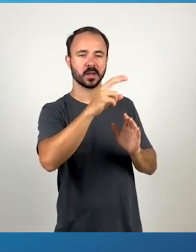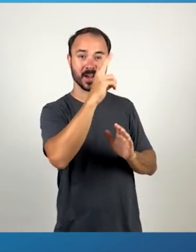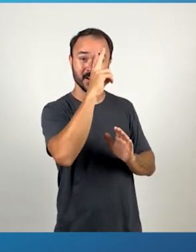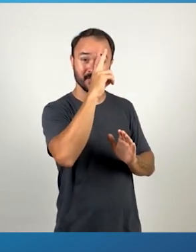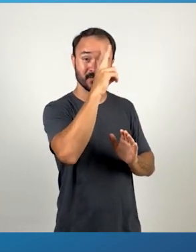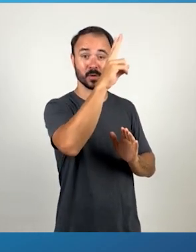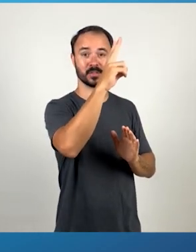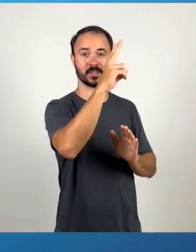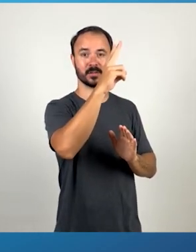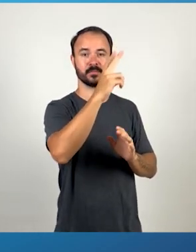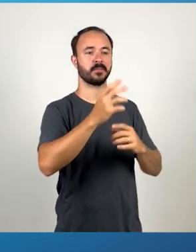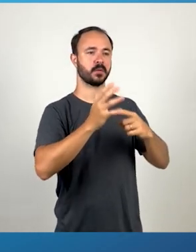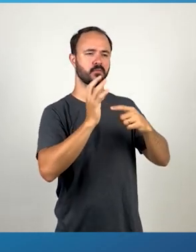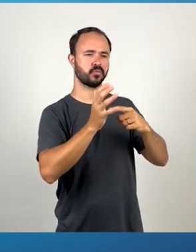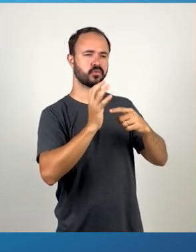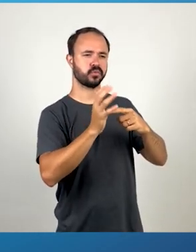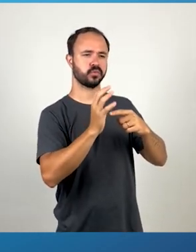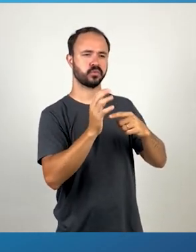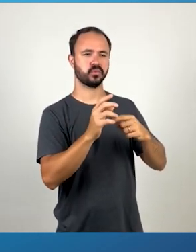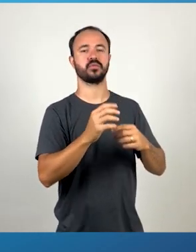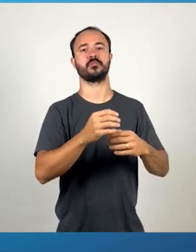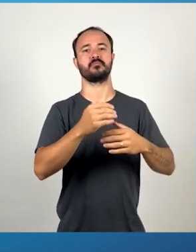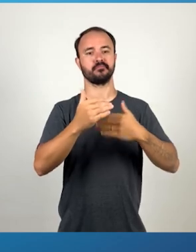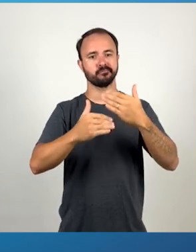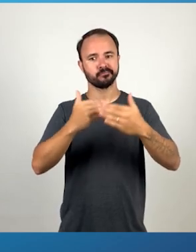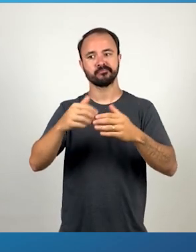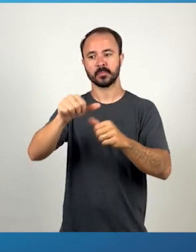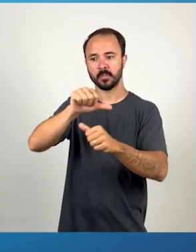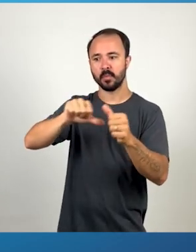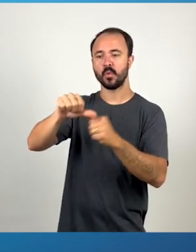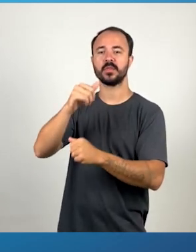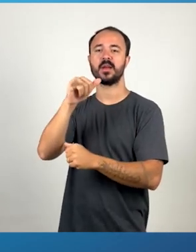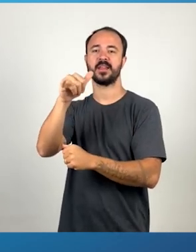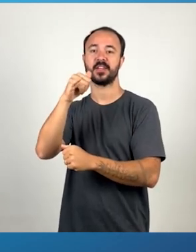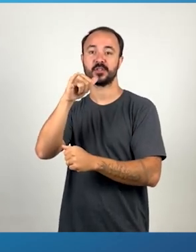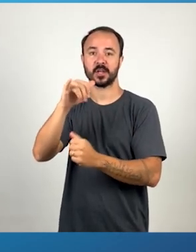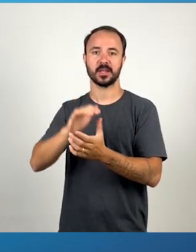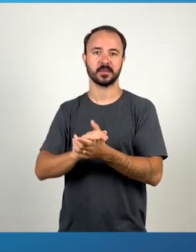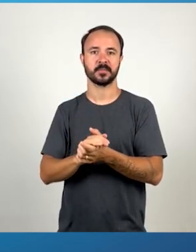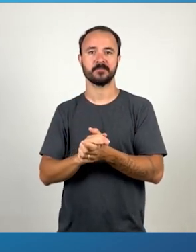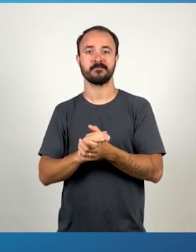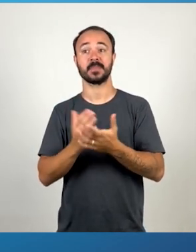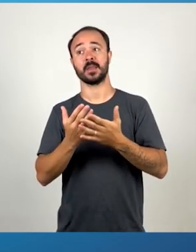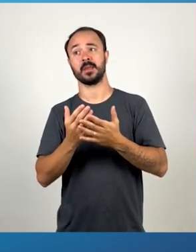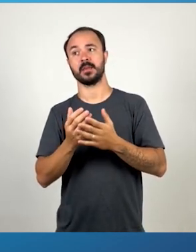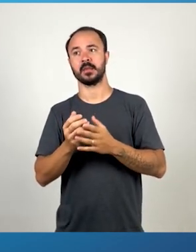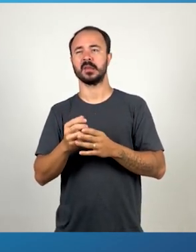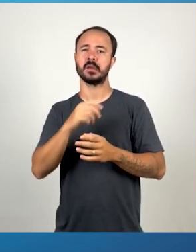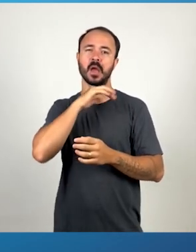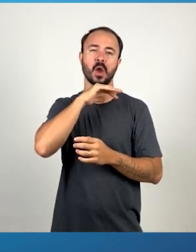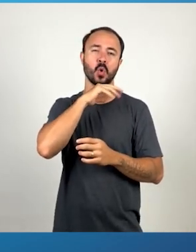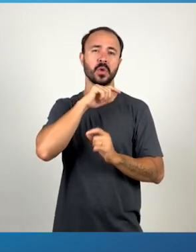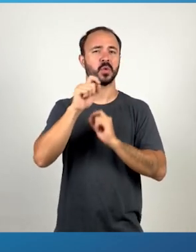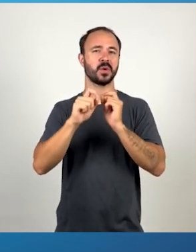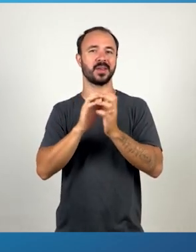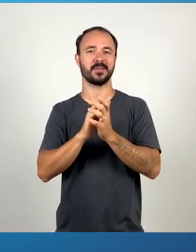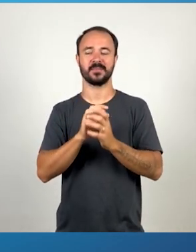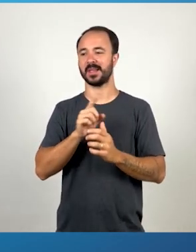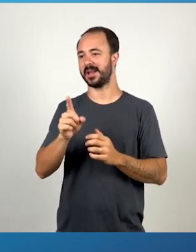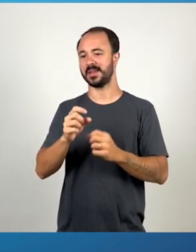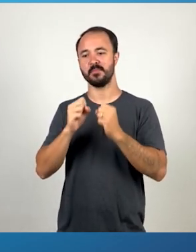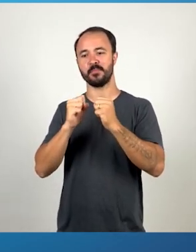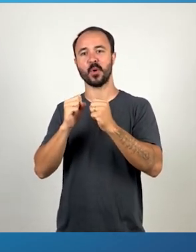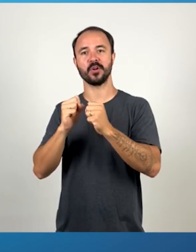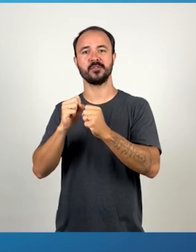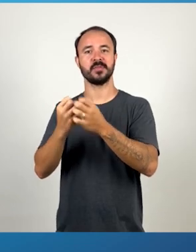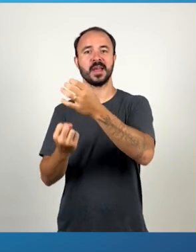que é a desvantagem desse tipo de energia? Ela só pode ser instalada na região costeira, ou seja, só pode ser instalada na região do litoral.